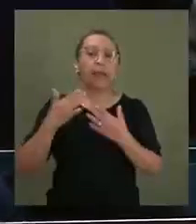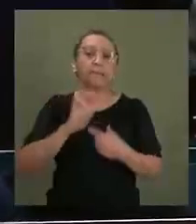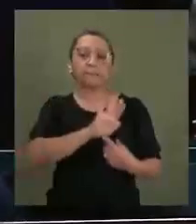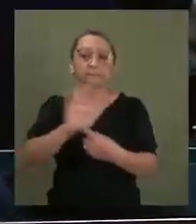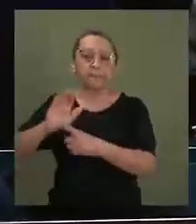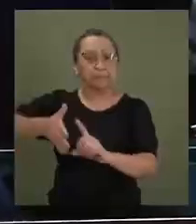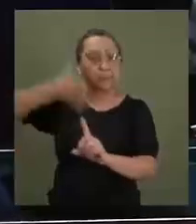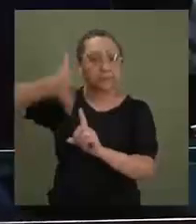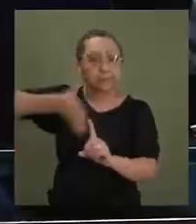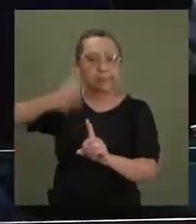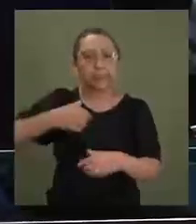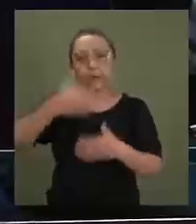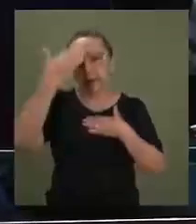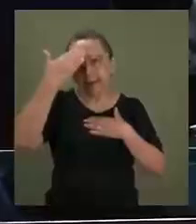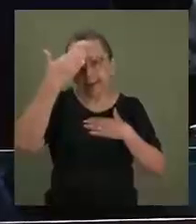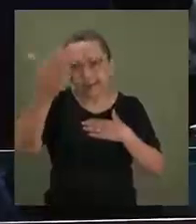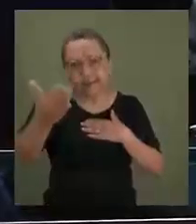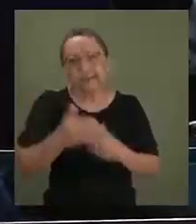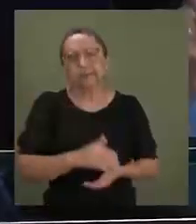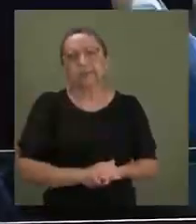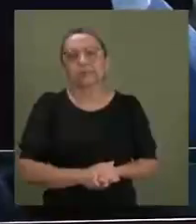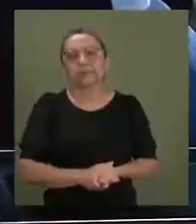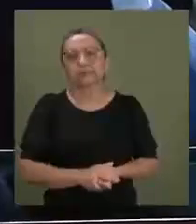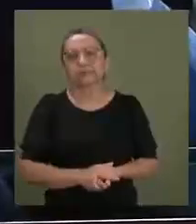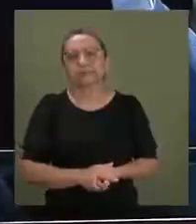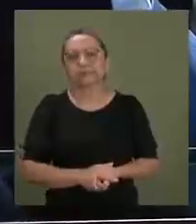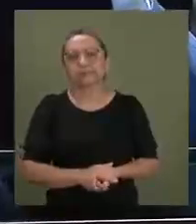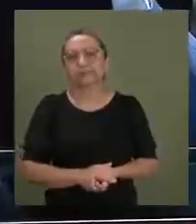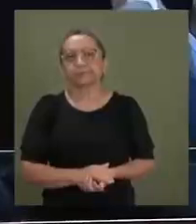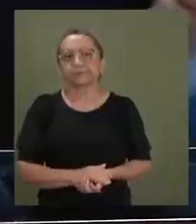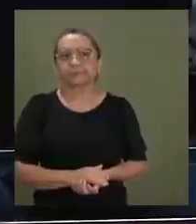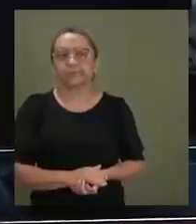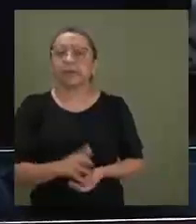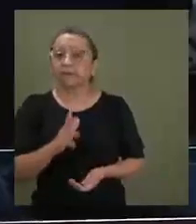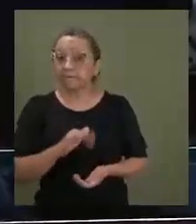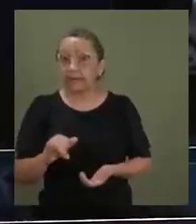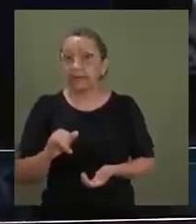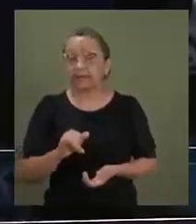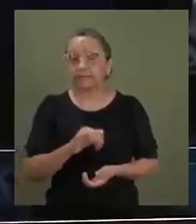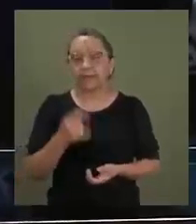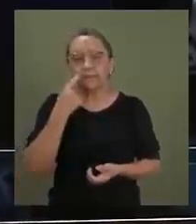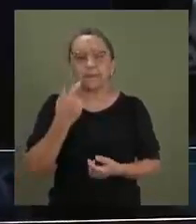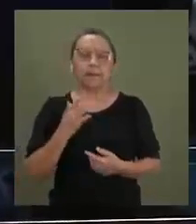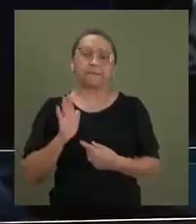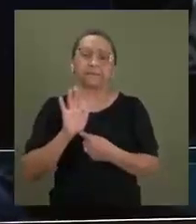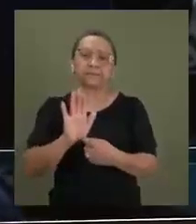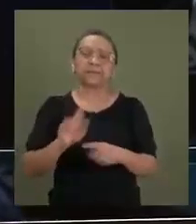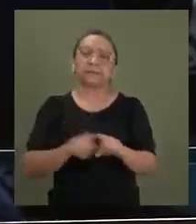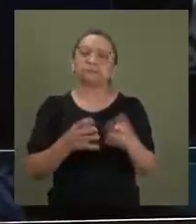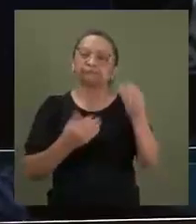agradeço. O doutor Cássio também vai fazer alguma exposição, apresentação, e muito obrigado pela